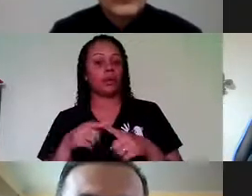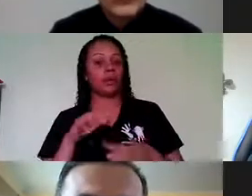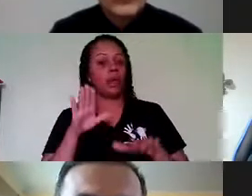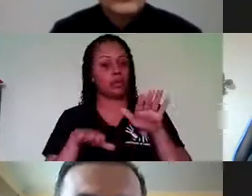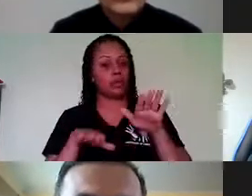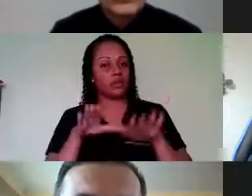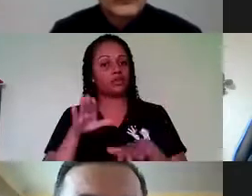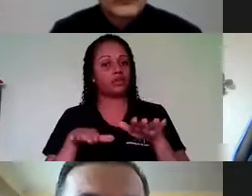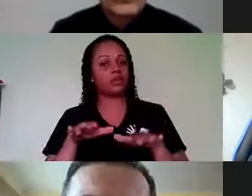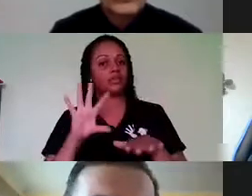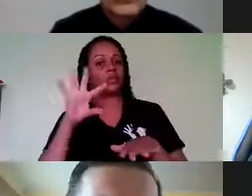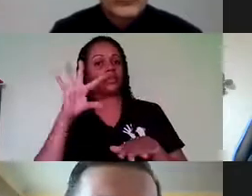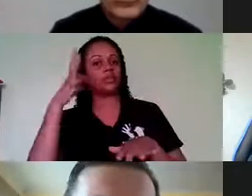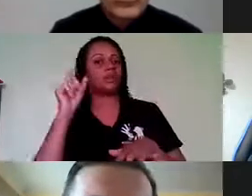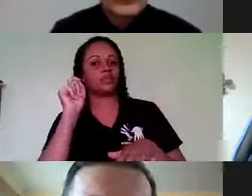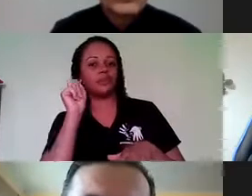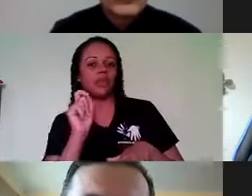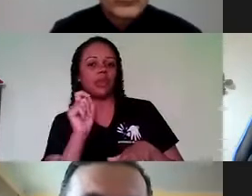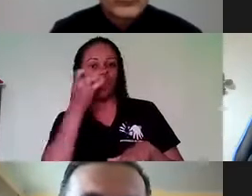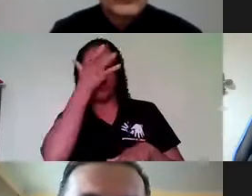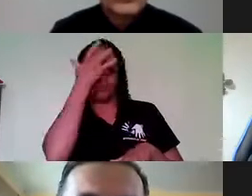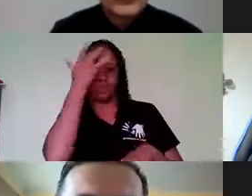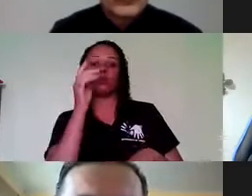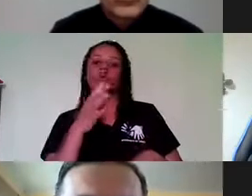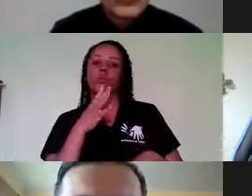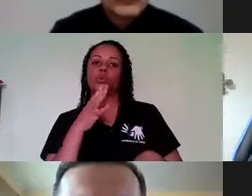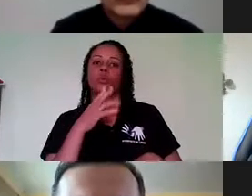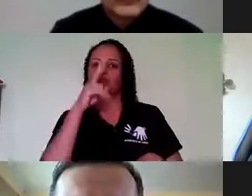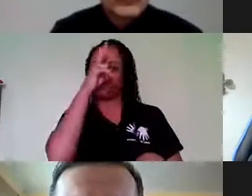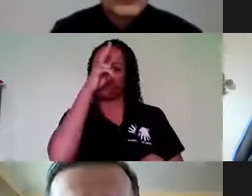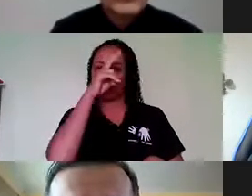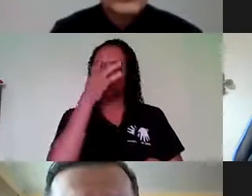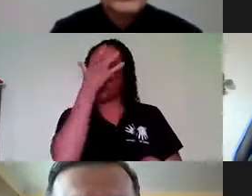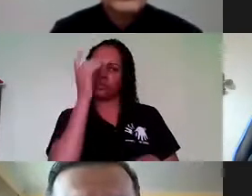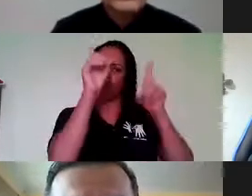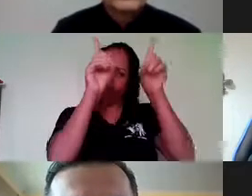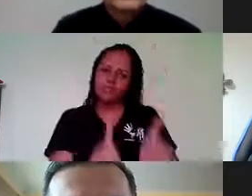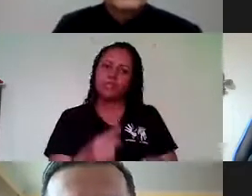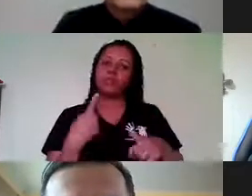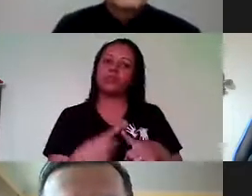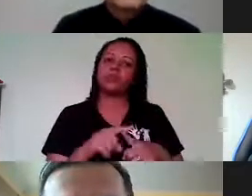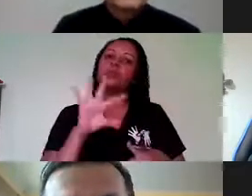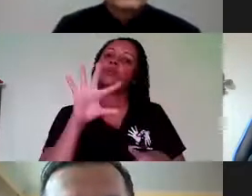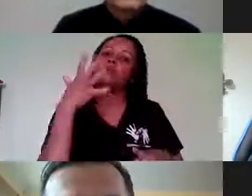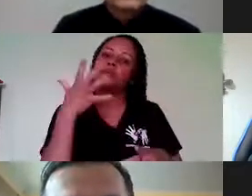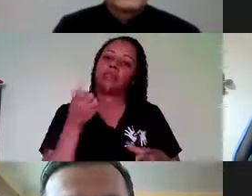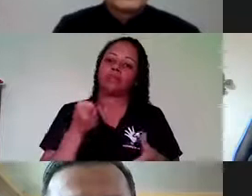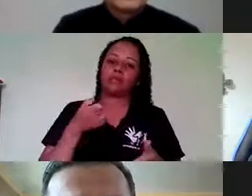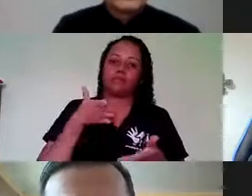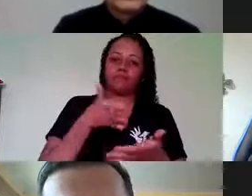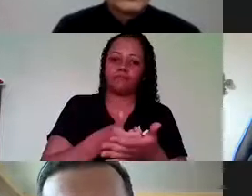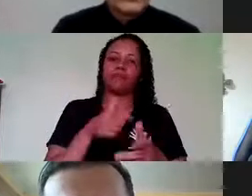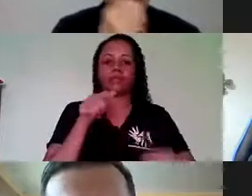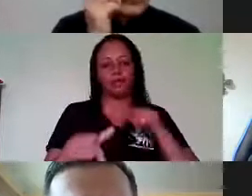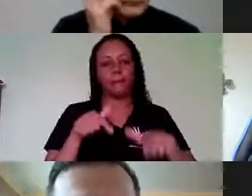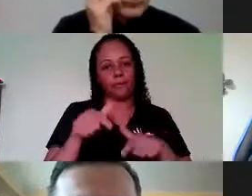questão do acidente de trabalho, né, que realmente eu sou do ABC Paulista e